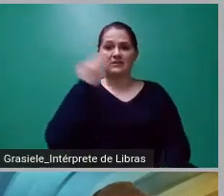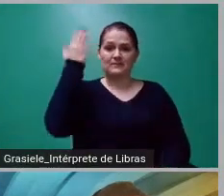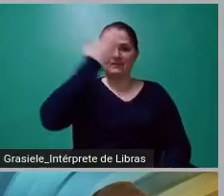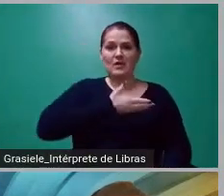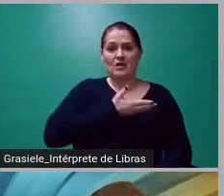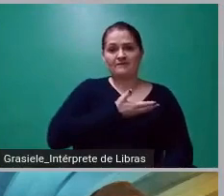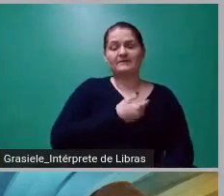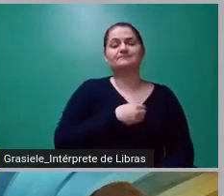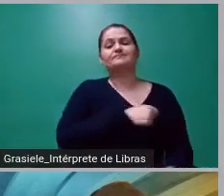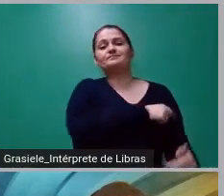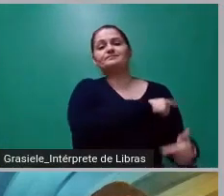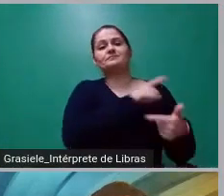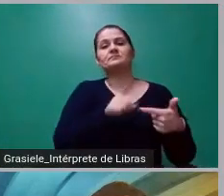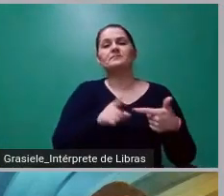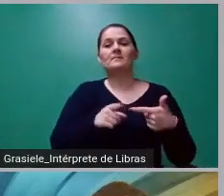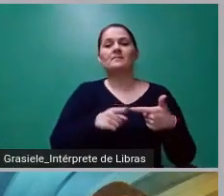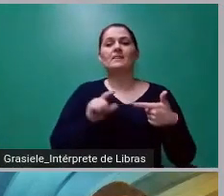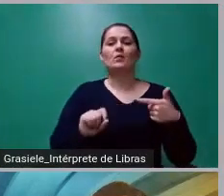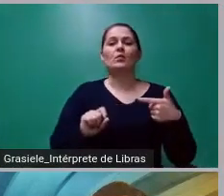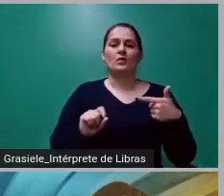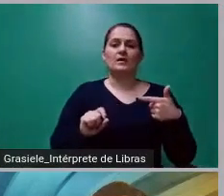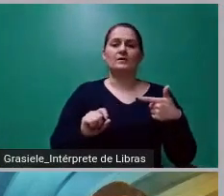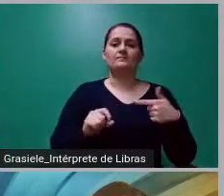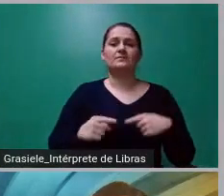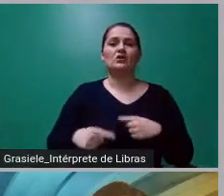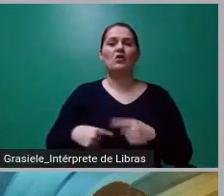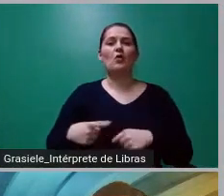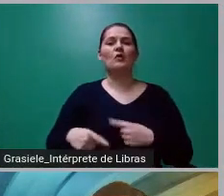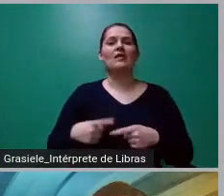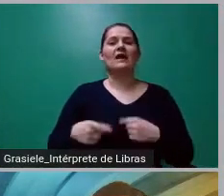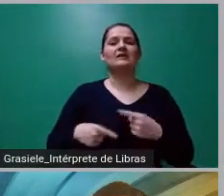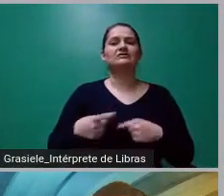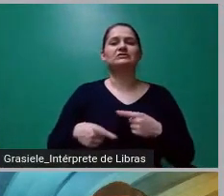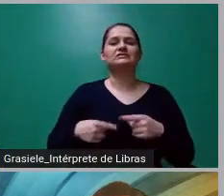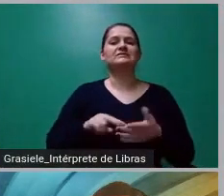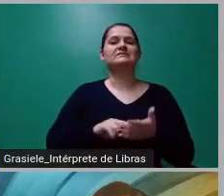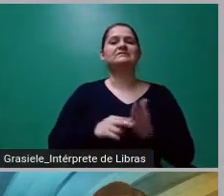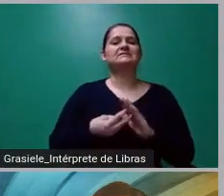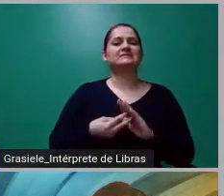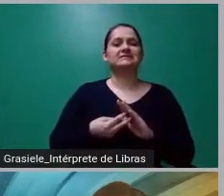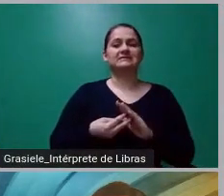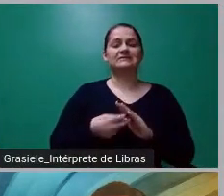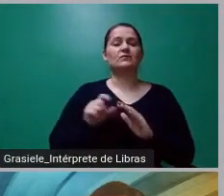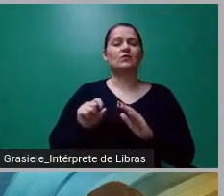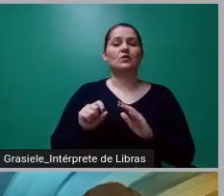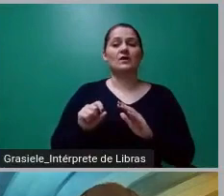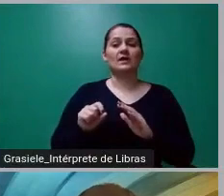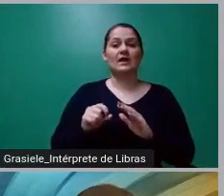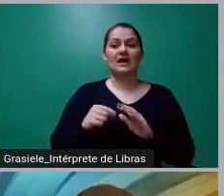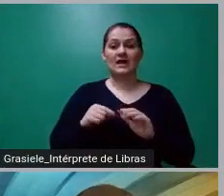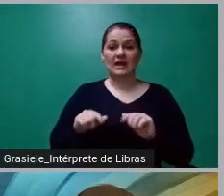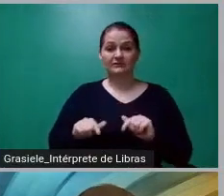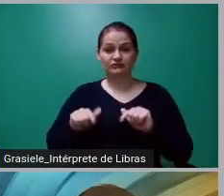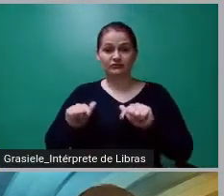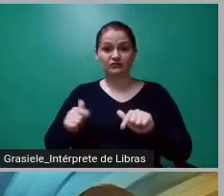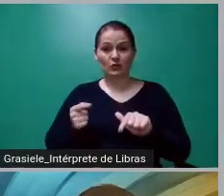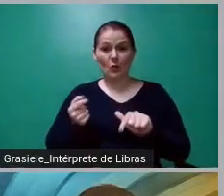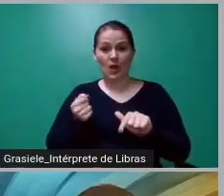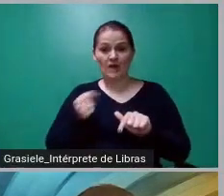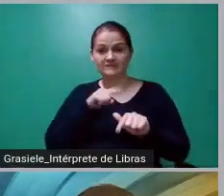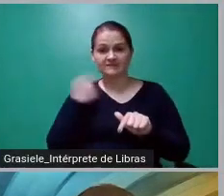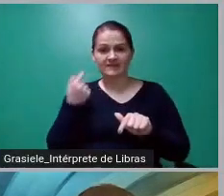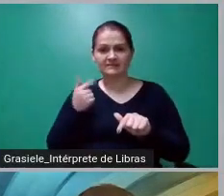preciso dizer o seguinte: rolagem seria a mera substituição de um título que está vencendo por outro.